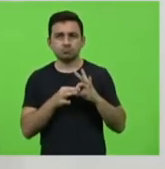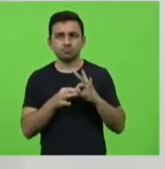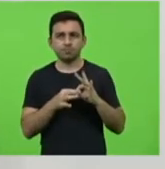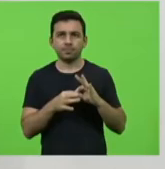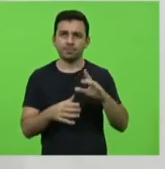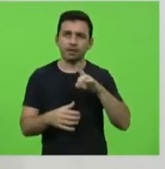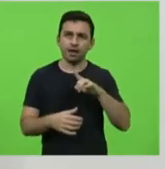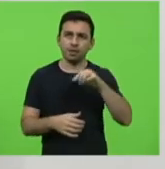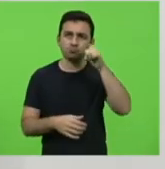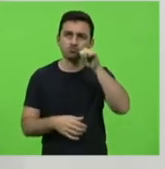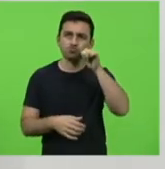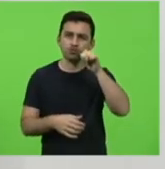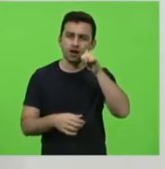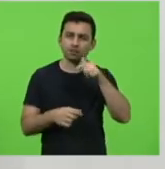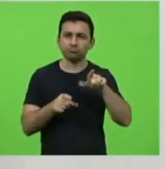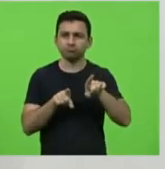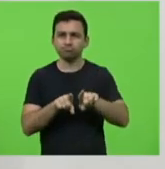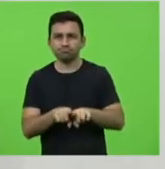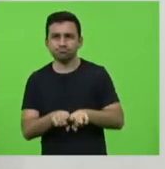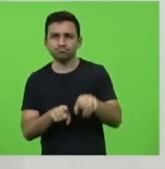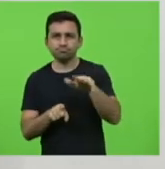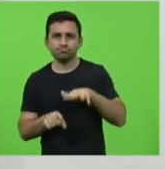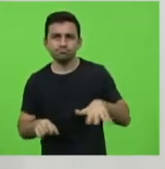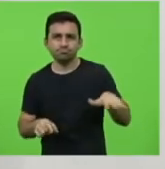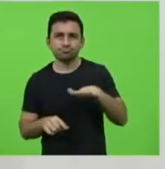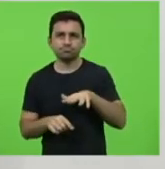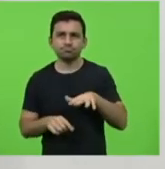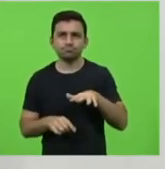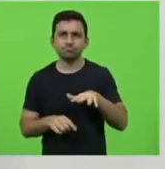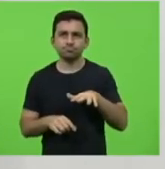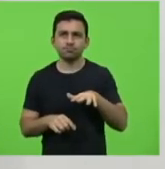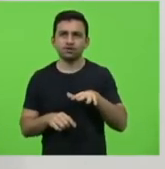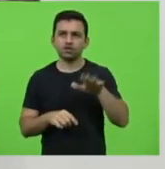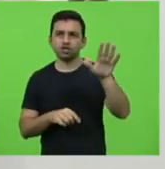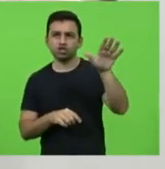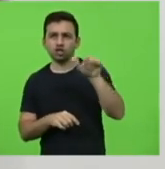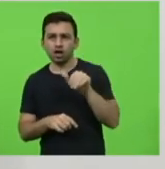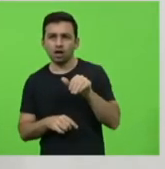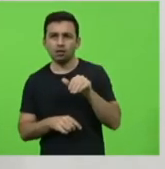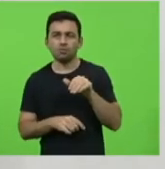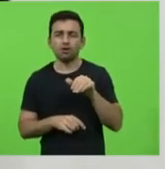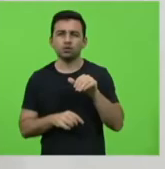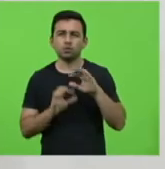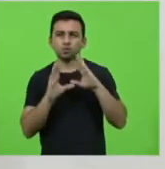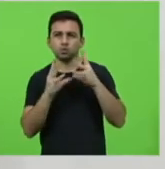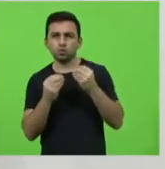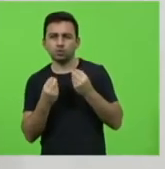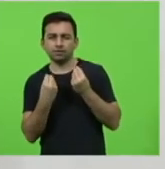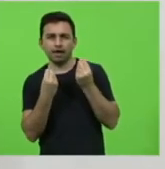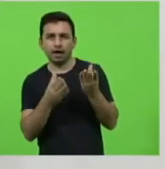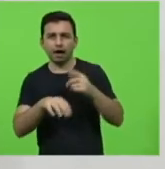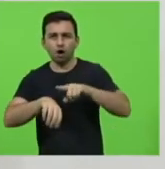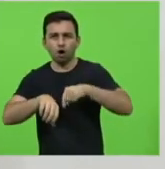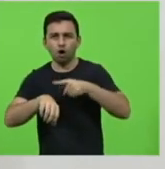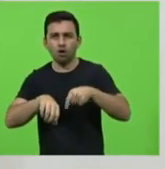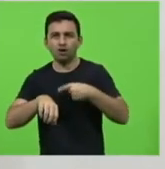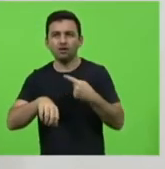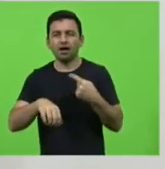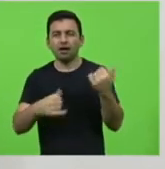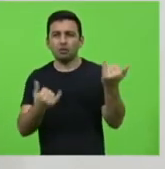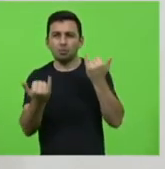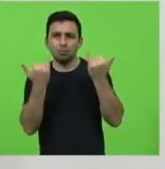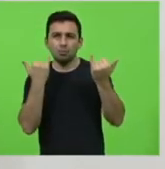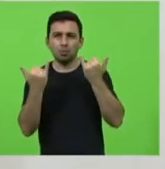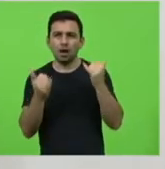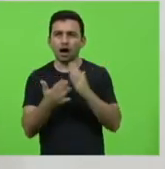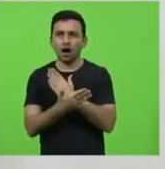mulheres dos oficiais envolvidos, que são eles que contratam os oficiais para dar hora. Aí já está chegando para mim, muitas vezes, tem oficial